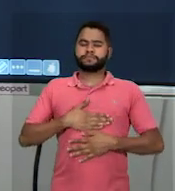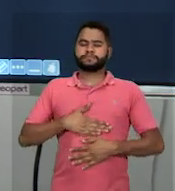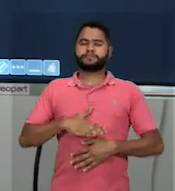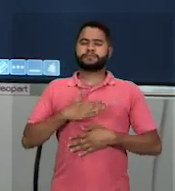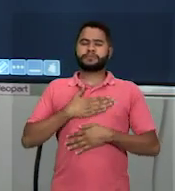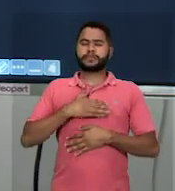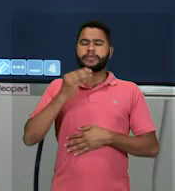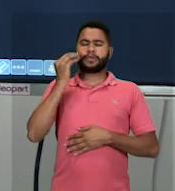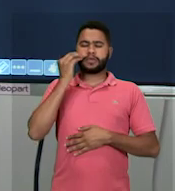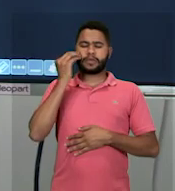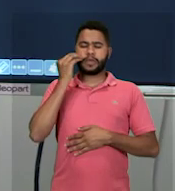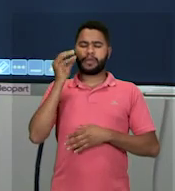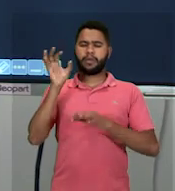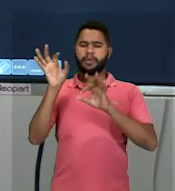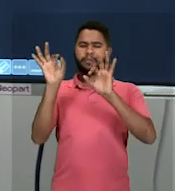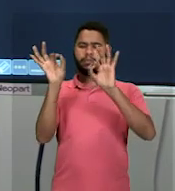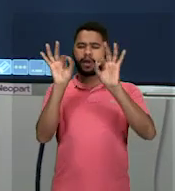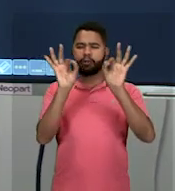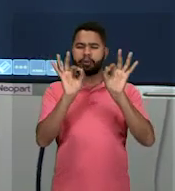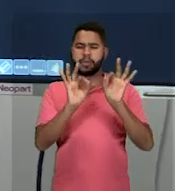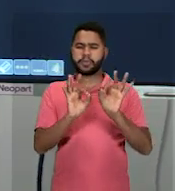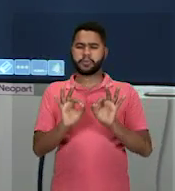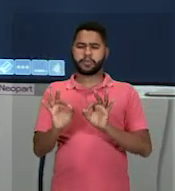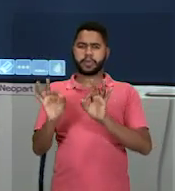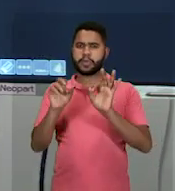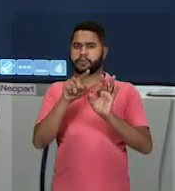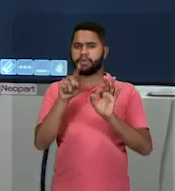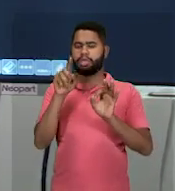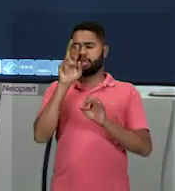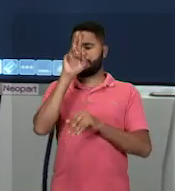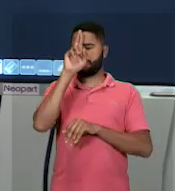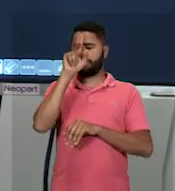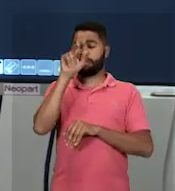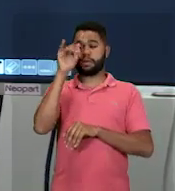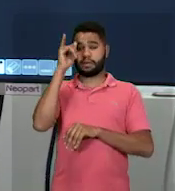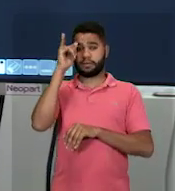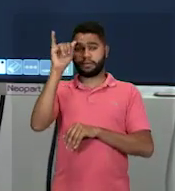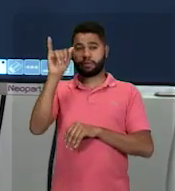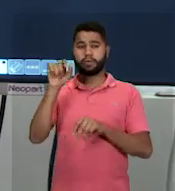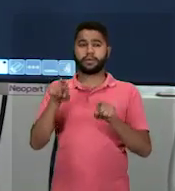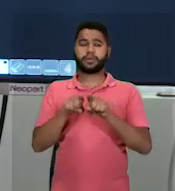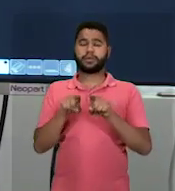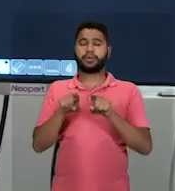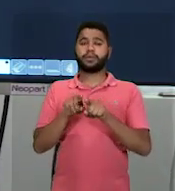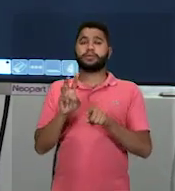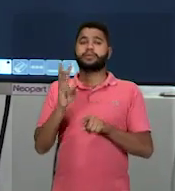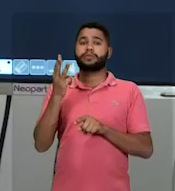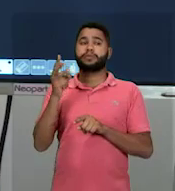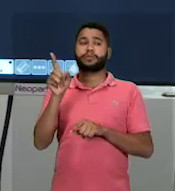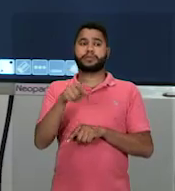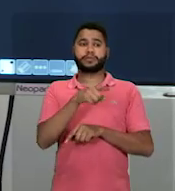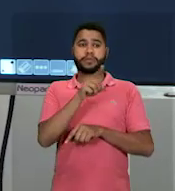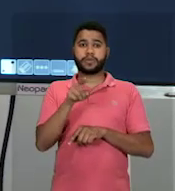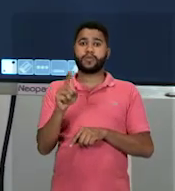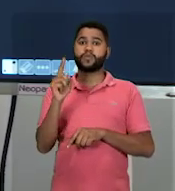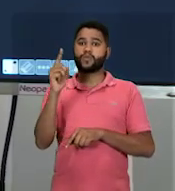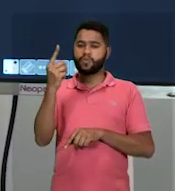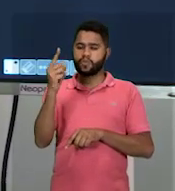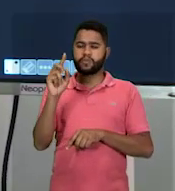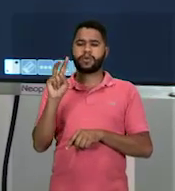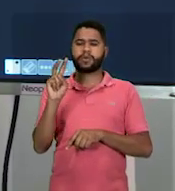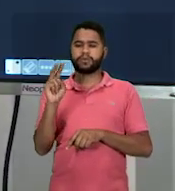fazer a questão de forma organizada, para você não se perder na questão, né? 3 regras de 3, faz uma de cada vez com